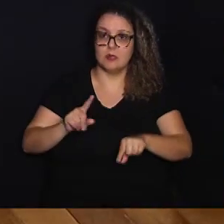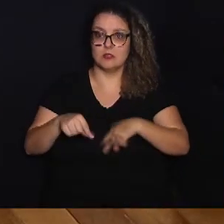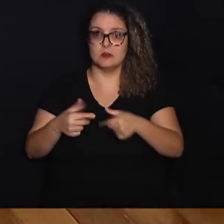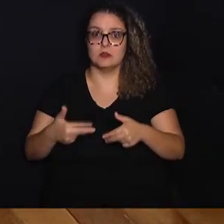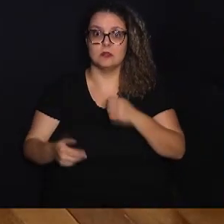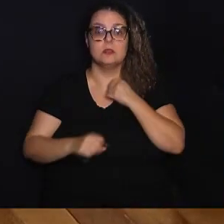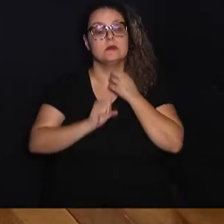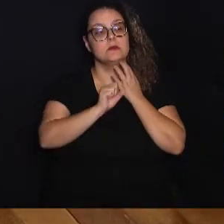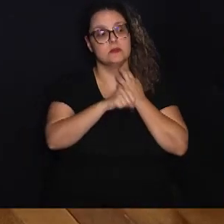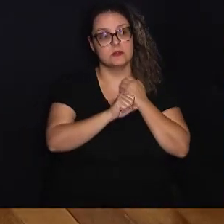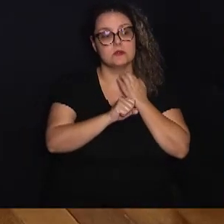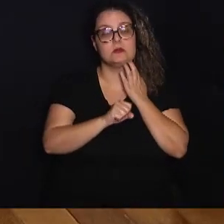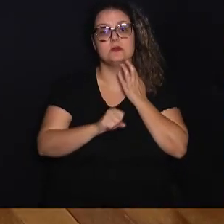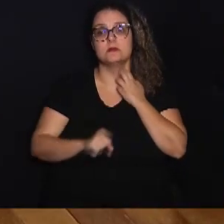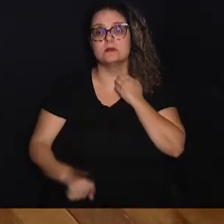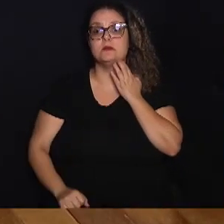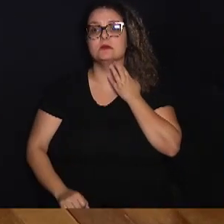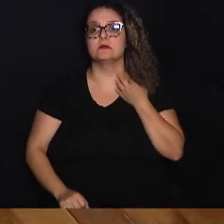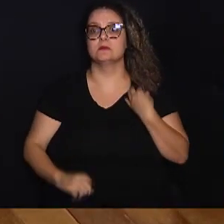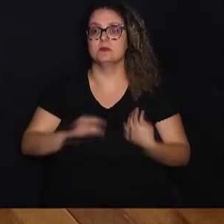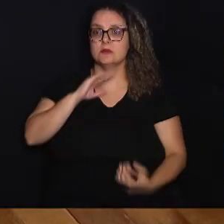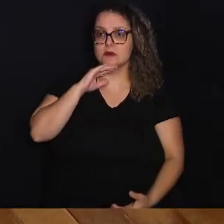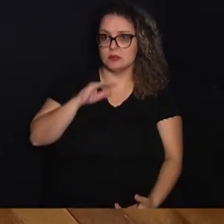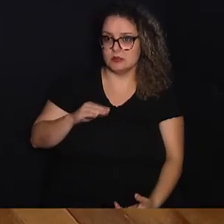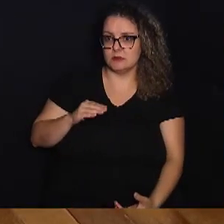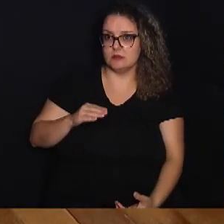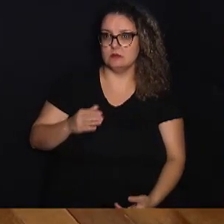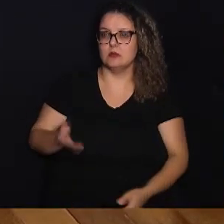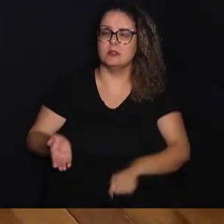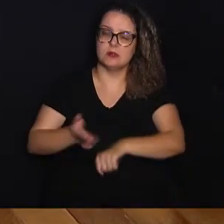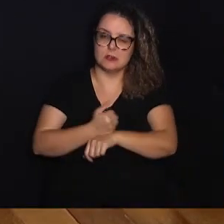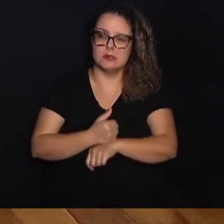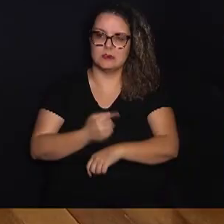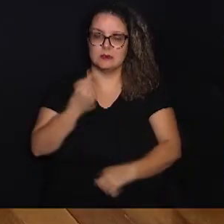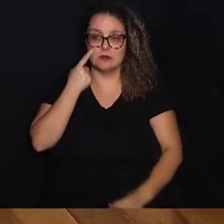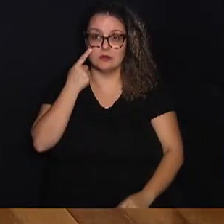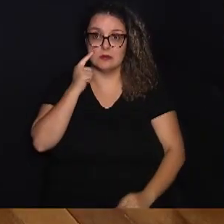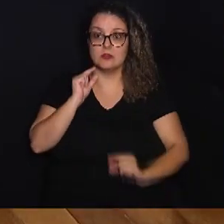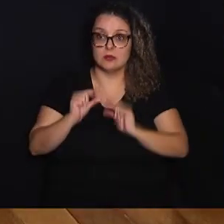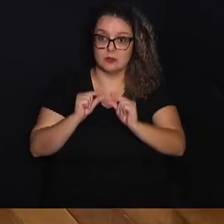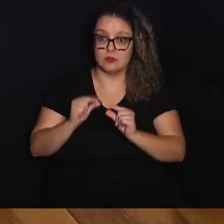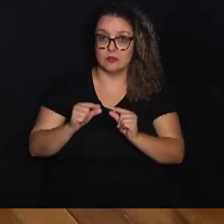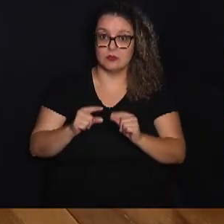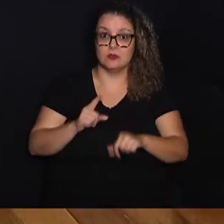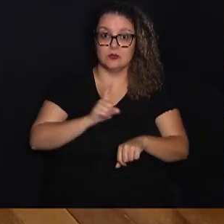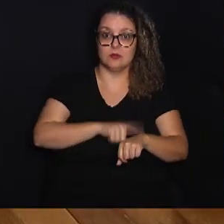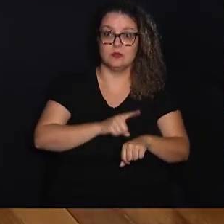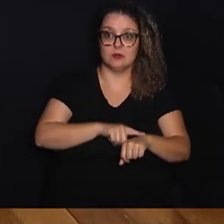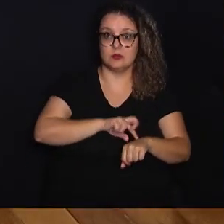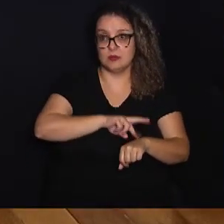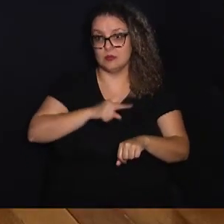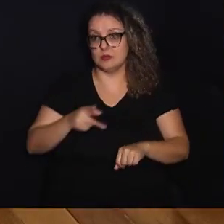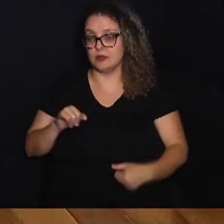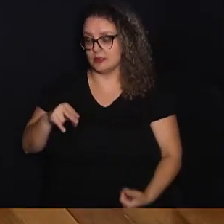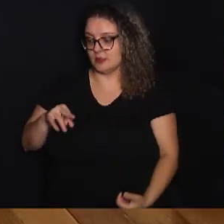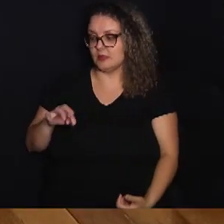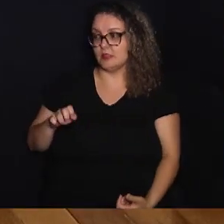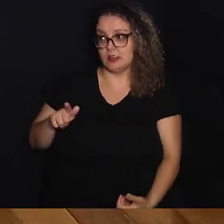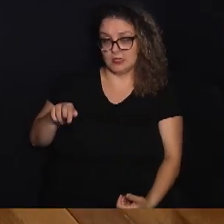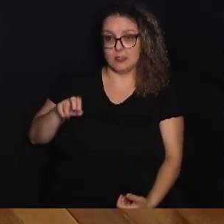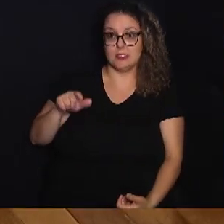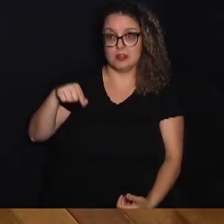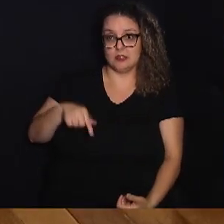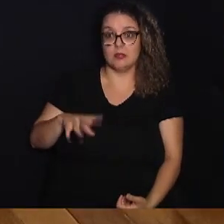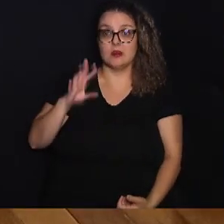né? Isso. E à tarde, mais cedo a gente vai conferir um pouquinho do contraturno, né? Que é o período integral. E é